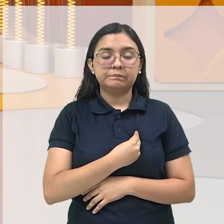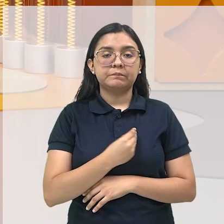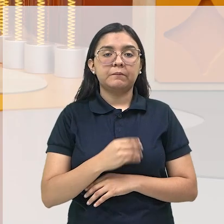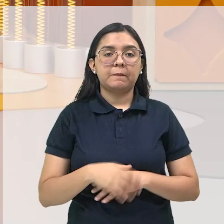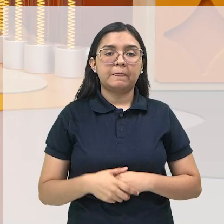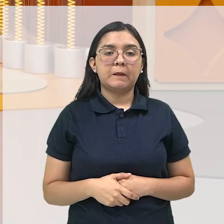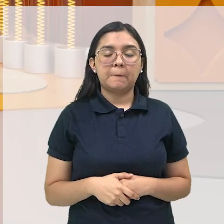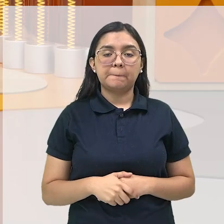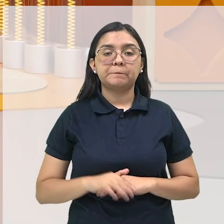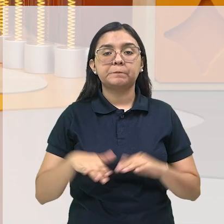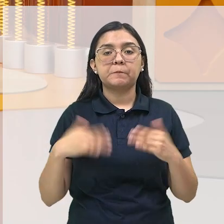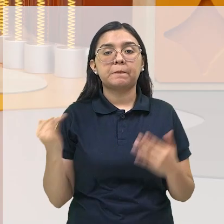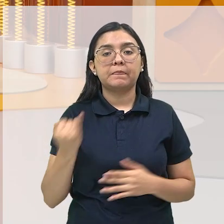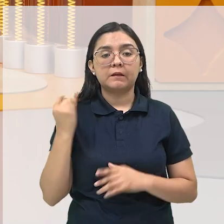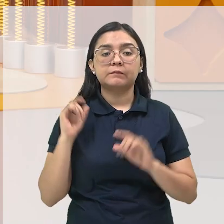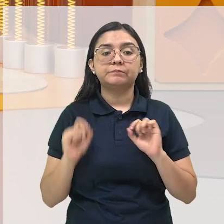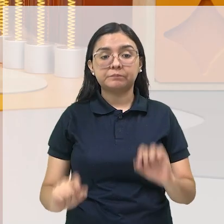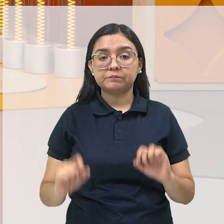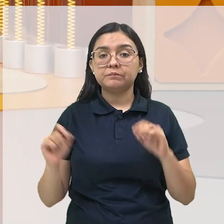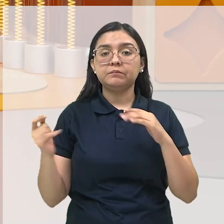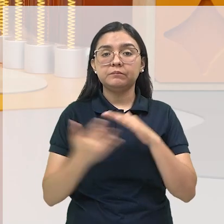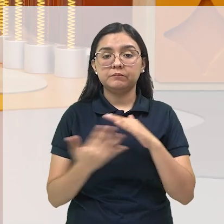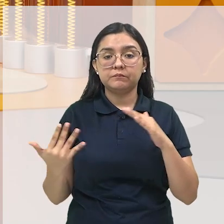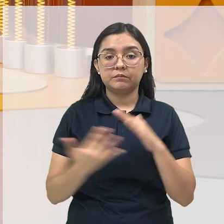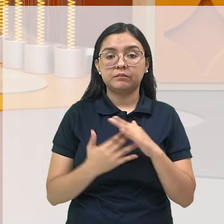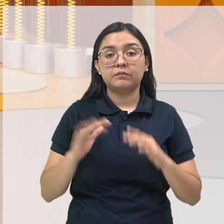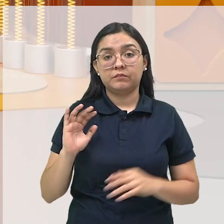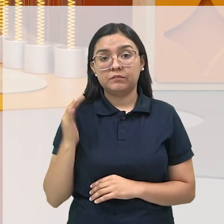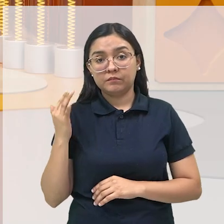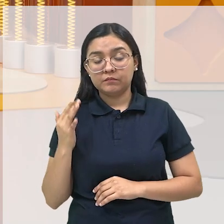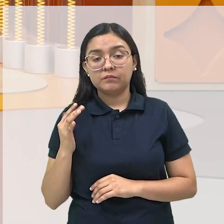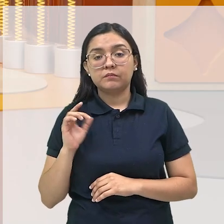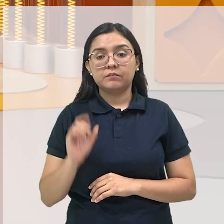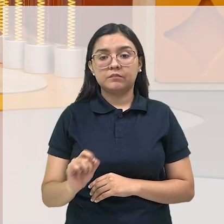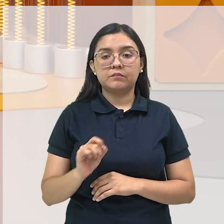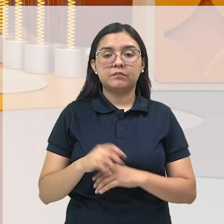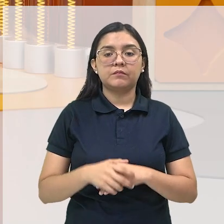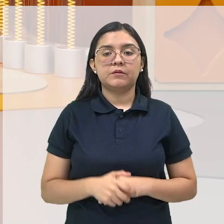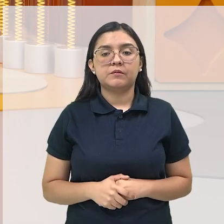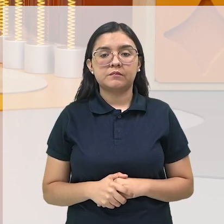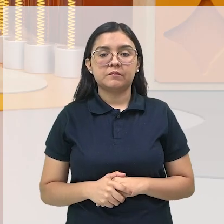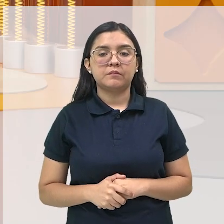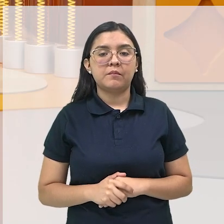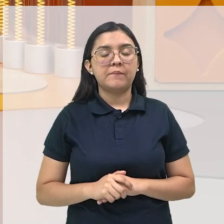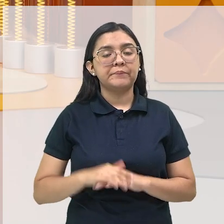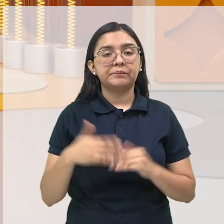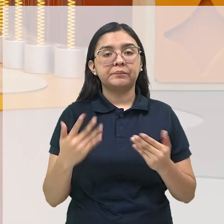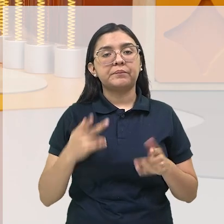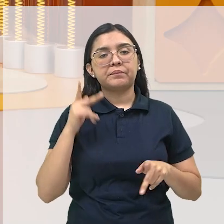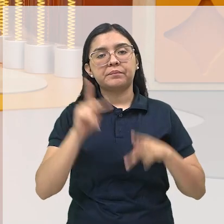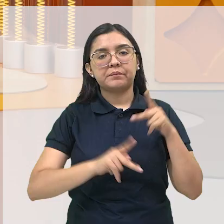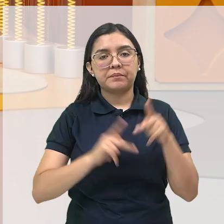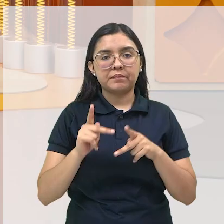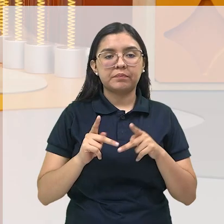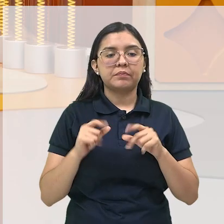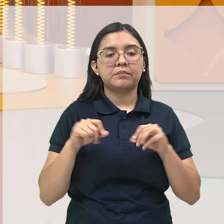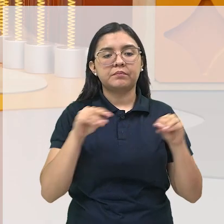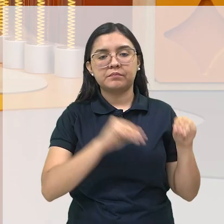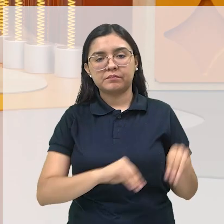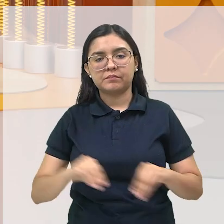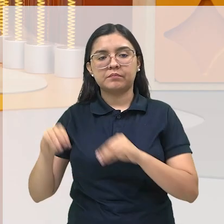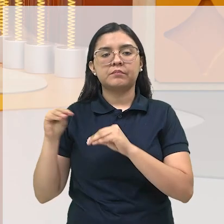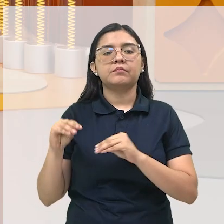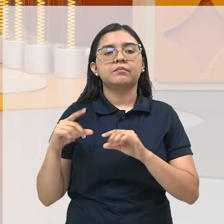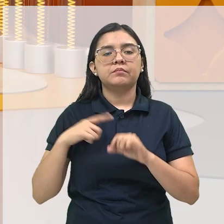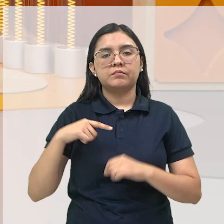não importa. O importante é que as migrações, quando acontecem, elas sempre fazem as pessoas mudarem de paisagem,